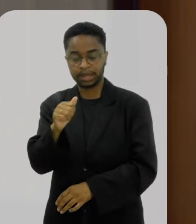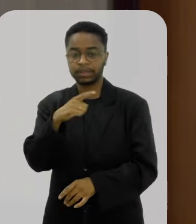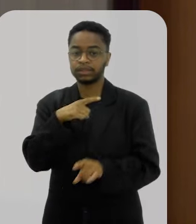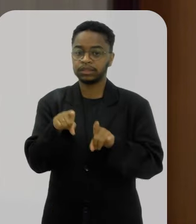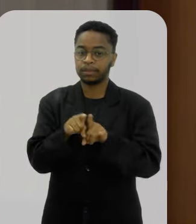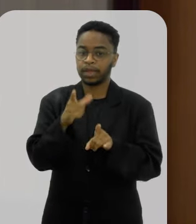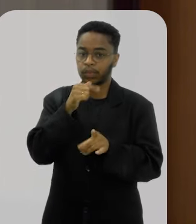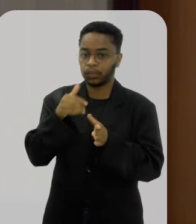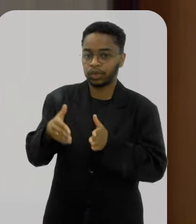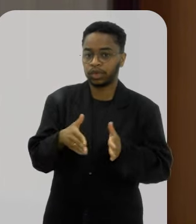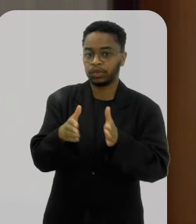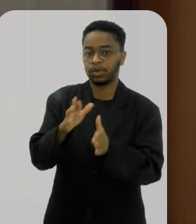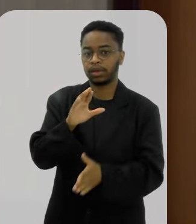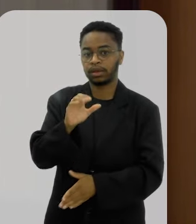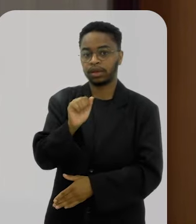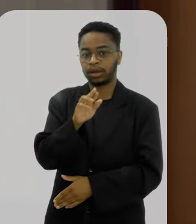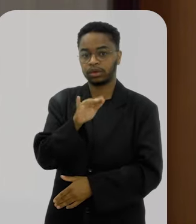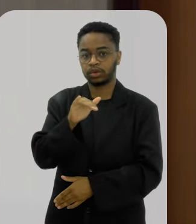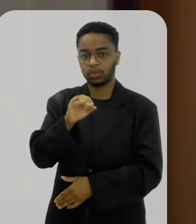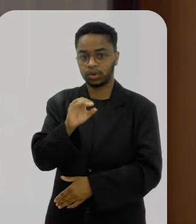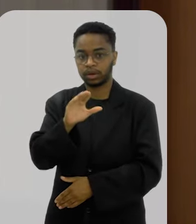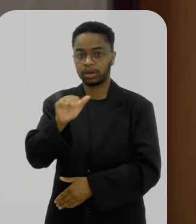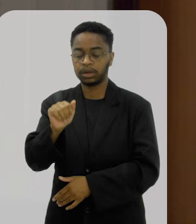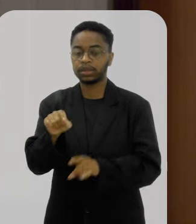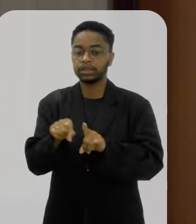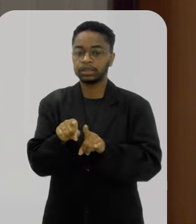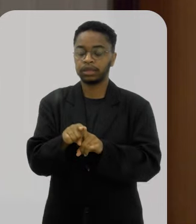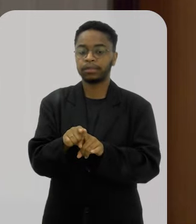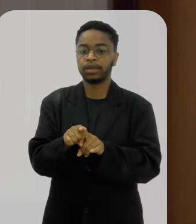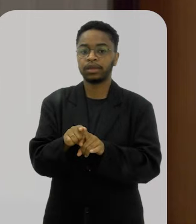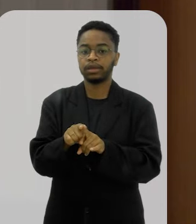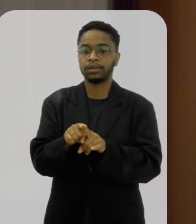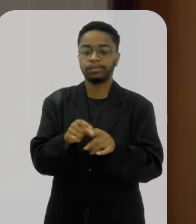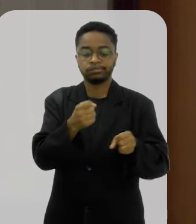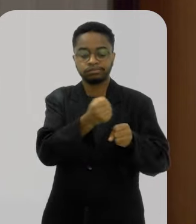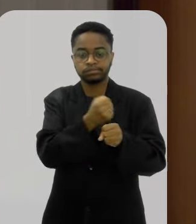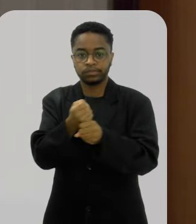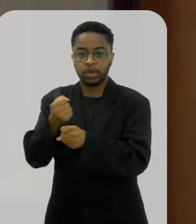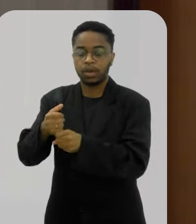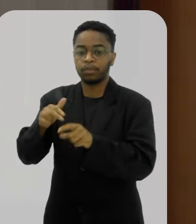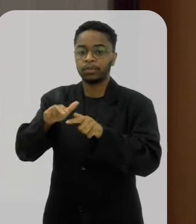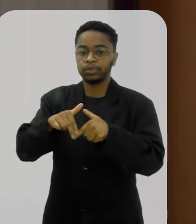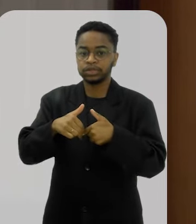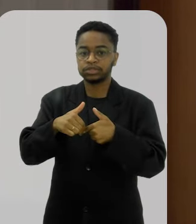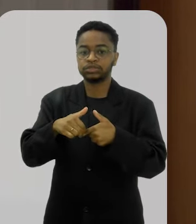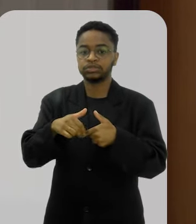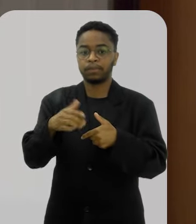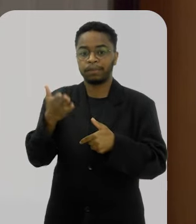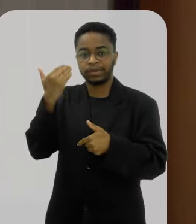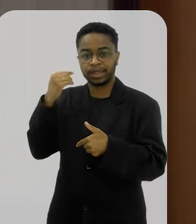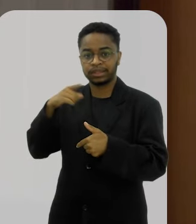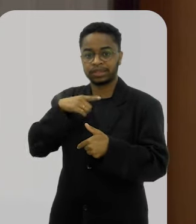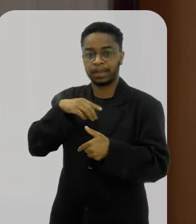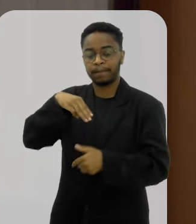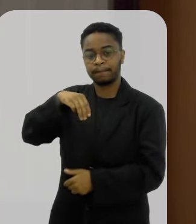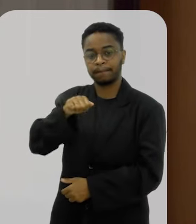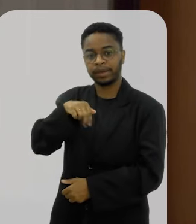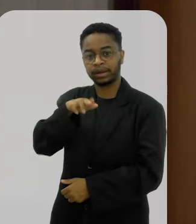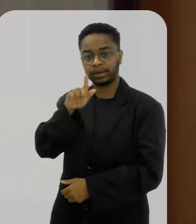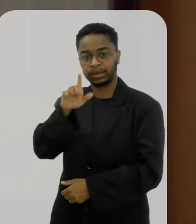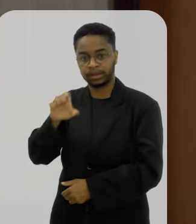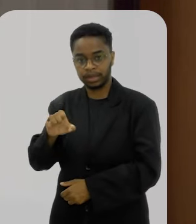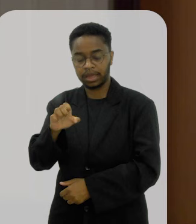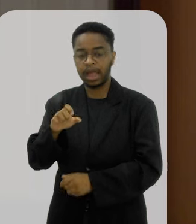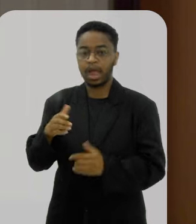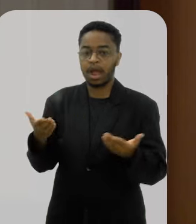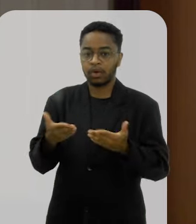Carioca e foi desenvolvido a partir do aterramento de áreas de manguezal.